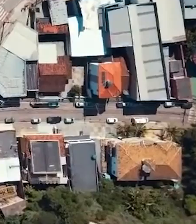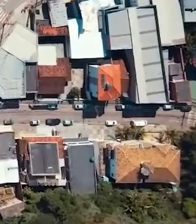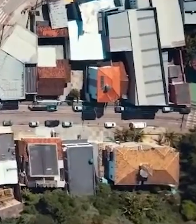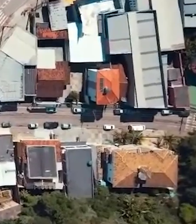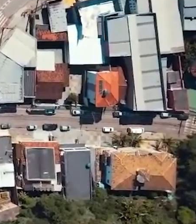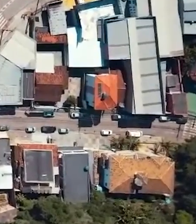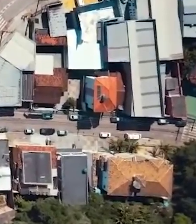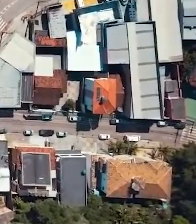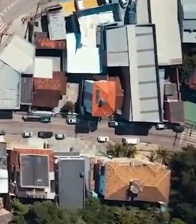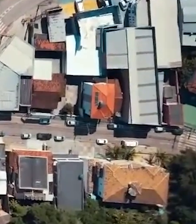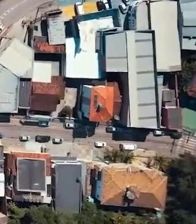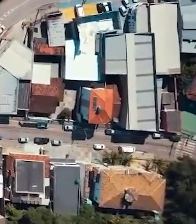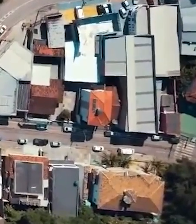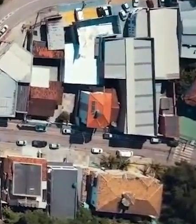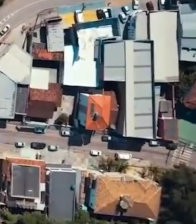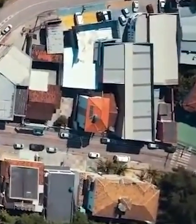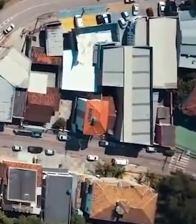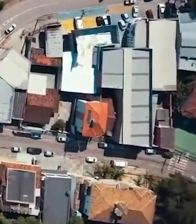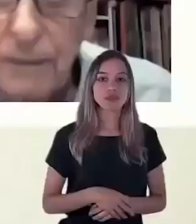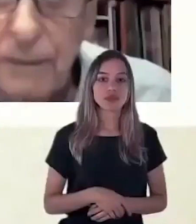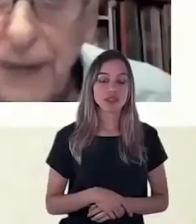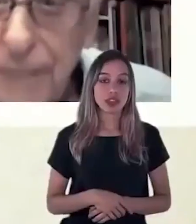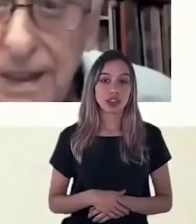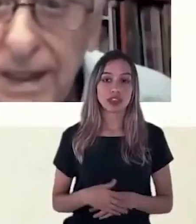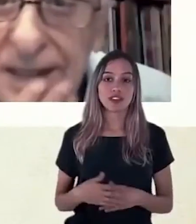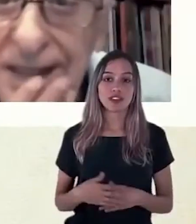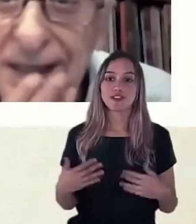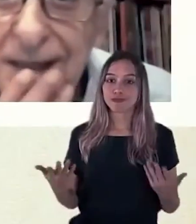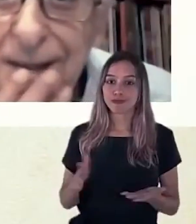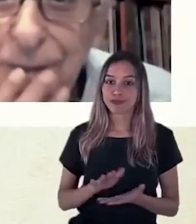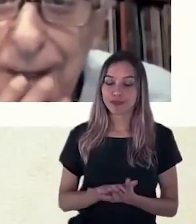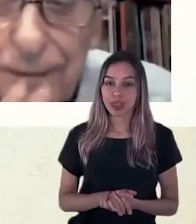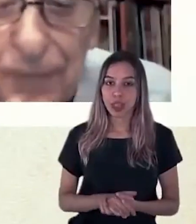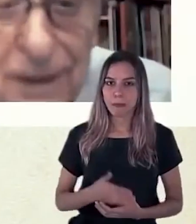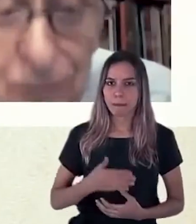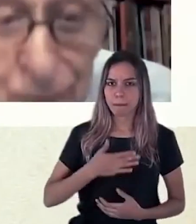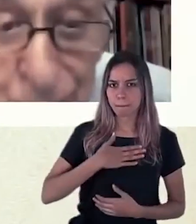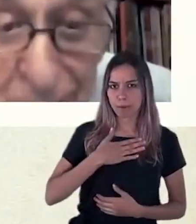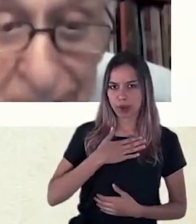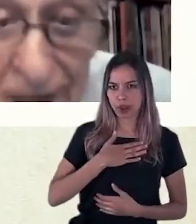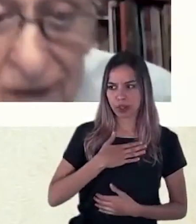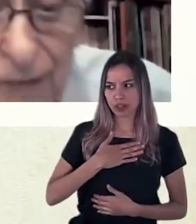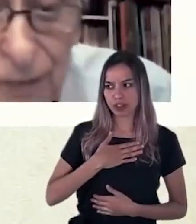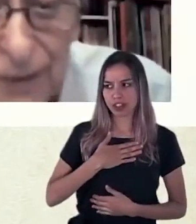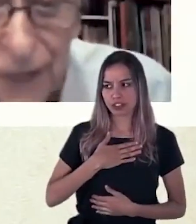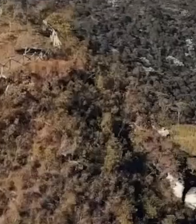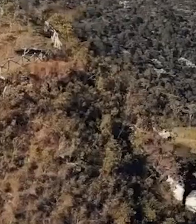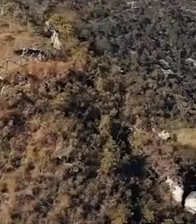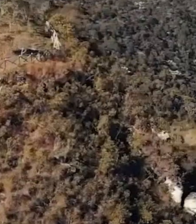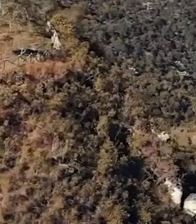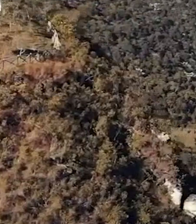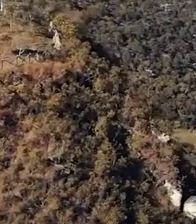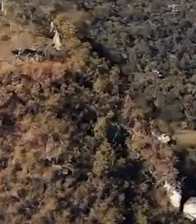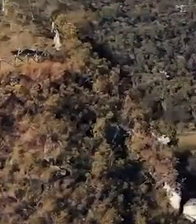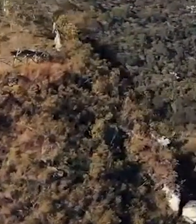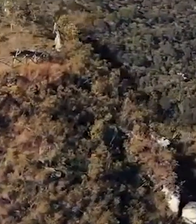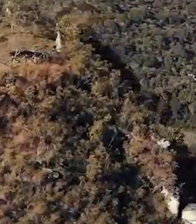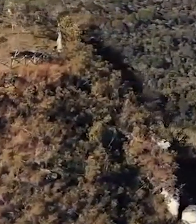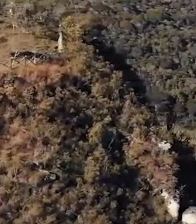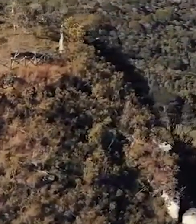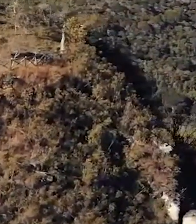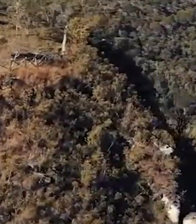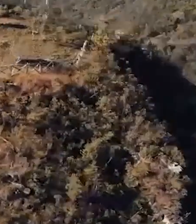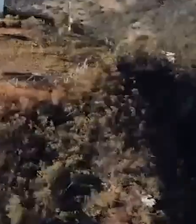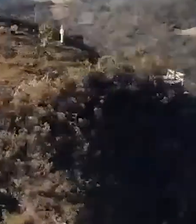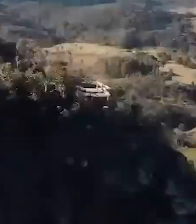fundo, é um retrato em algum lugar, não é? Para mim, quer dizer, ele não é apenas um retrato, porque no caso do Drummond